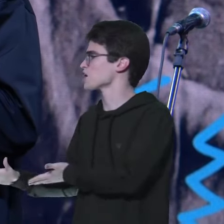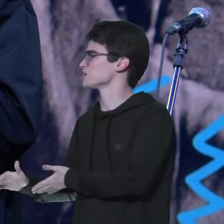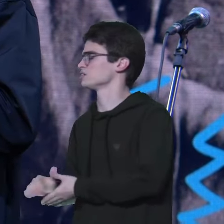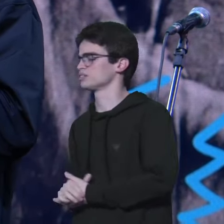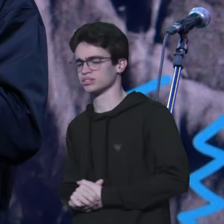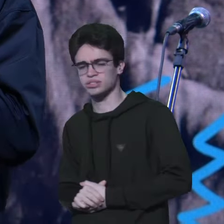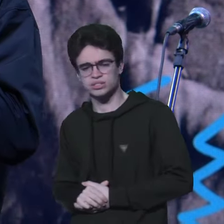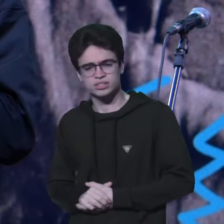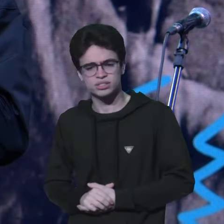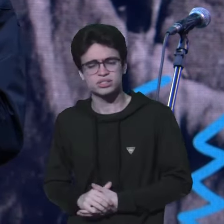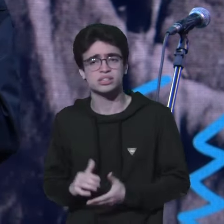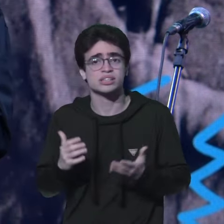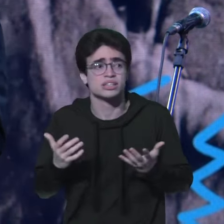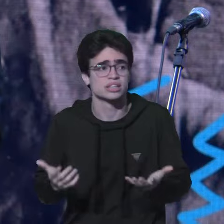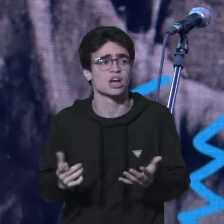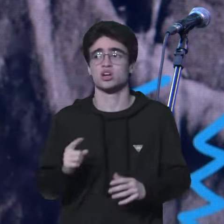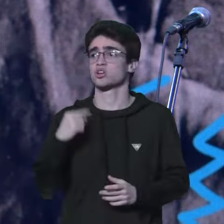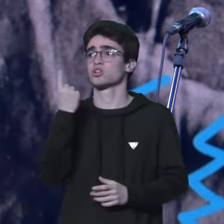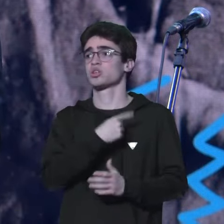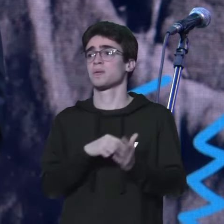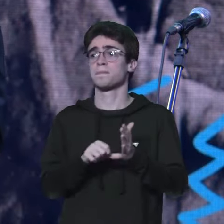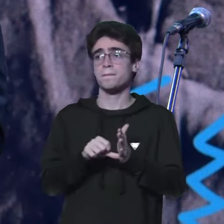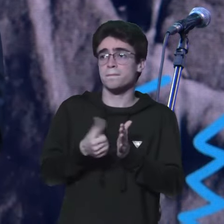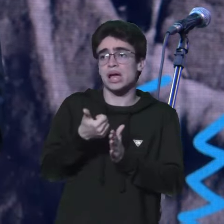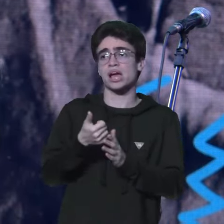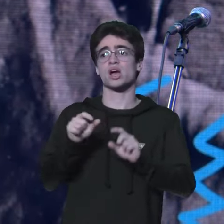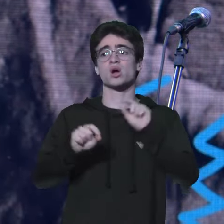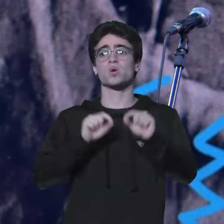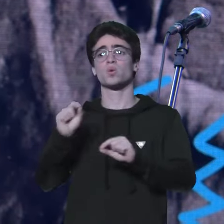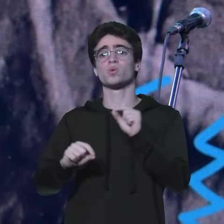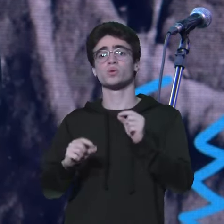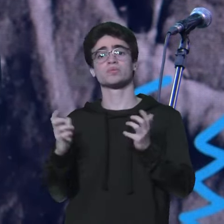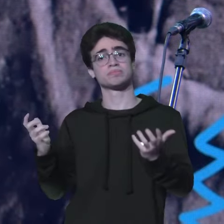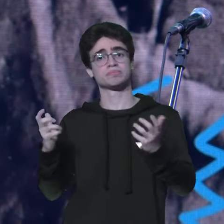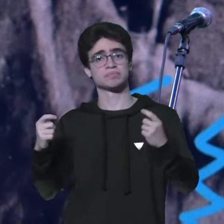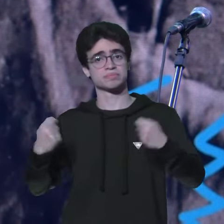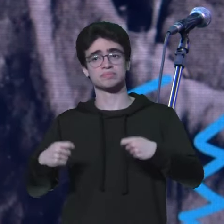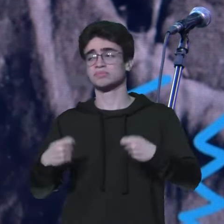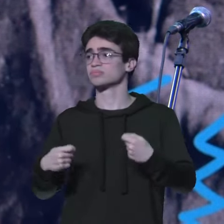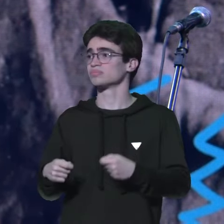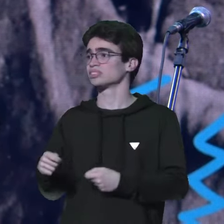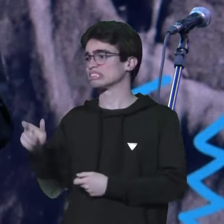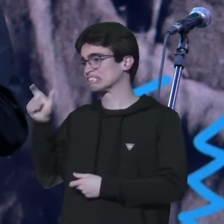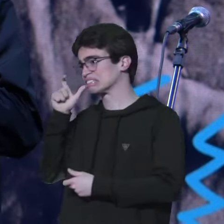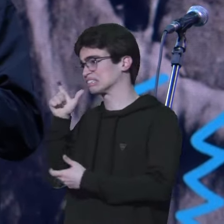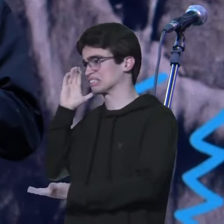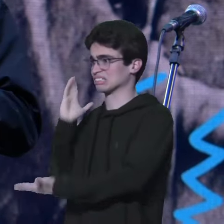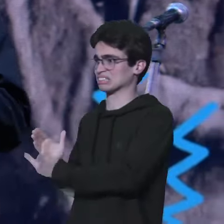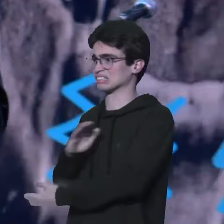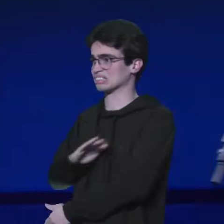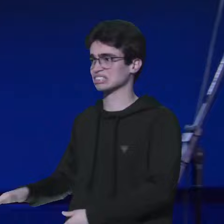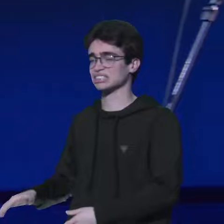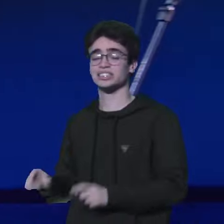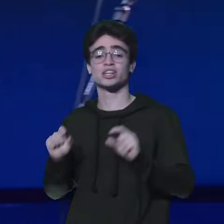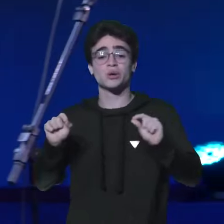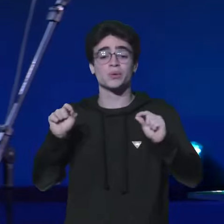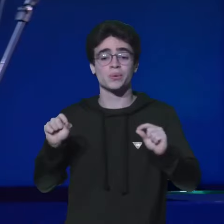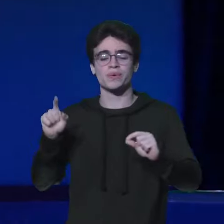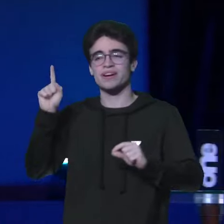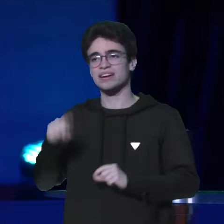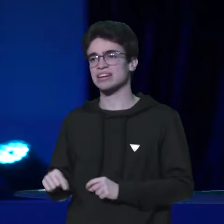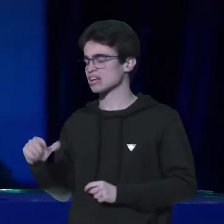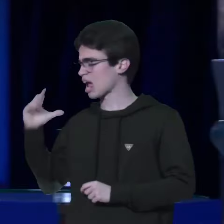E a primeira coisa que nós precisamos fazer para vencer o reino de Satanás e viver no reino de Deus é repreender as vozes